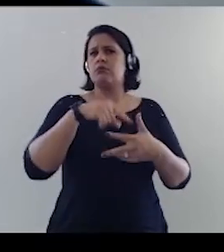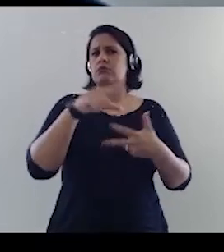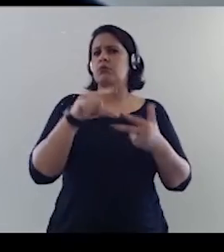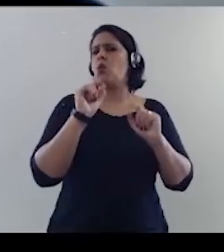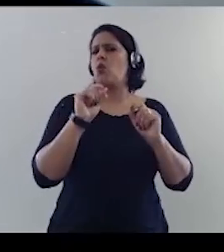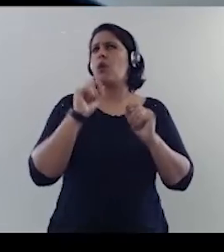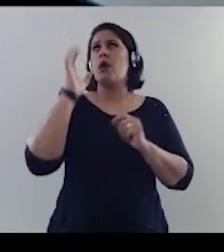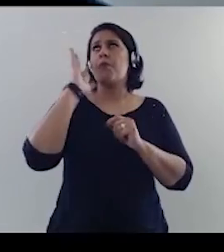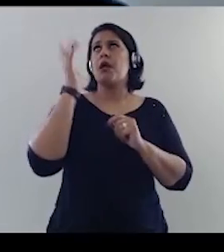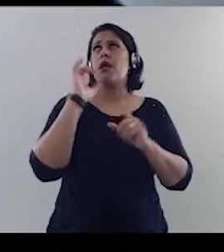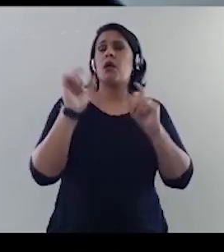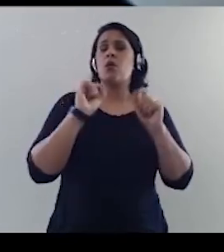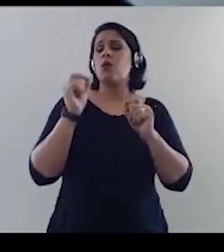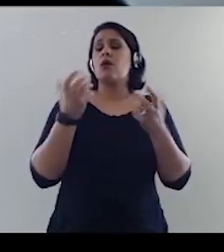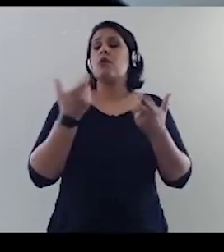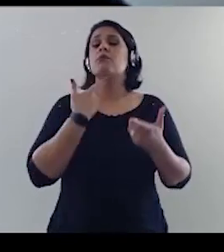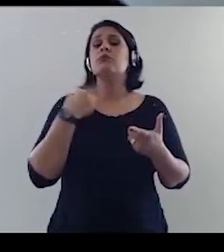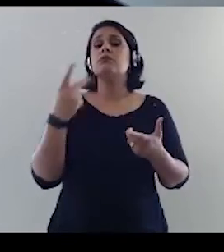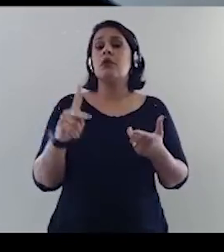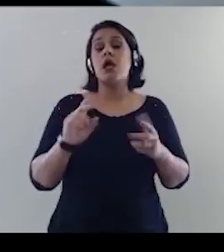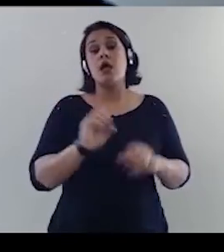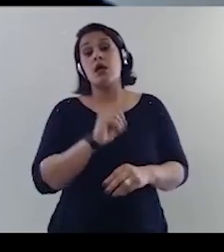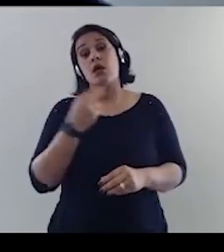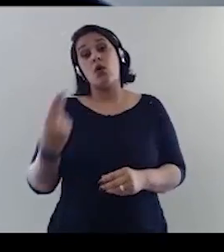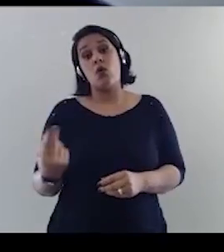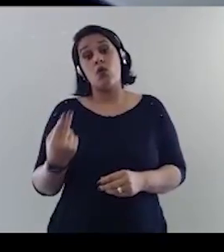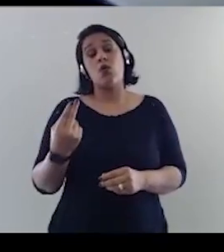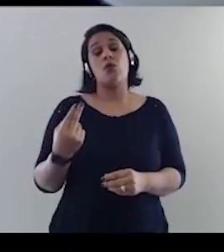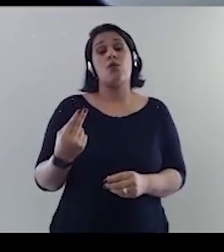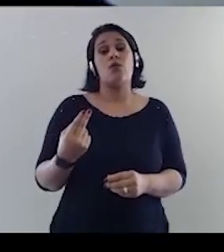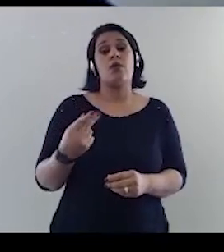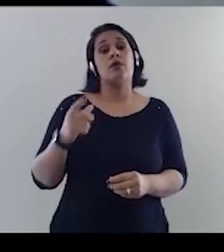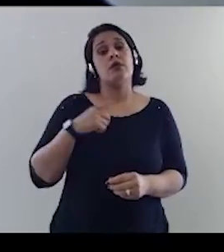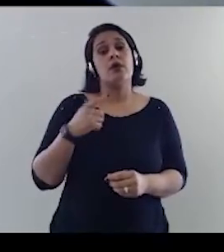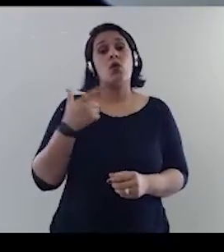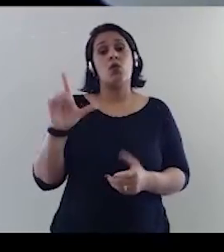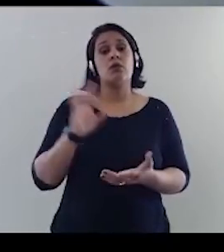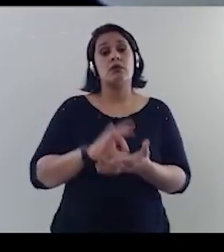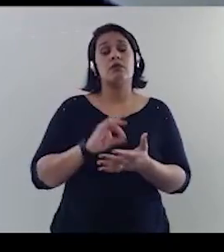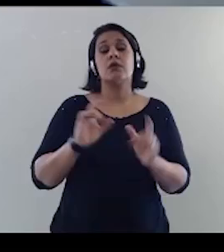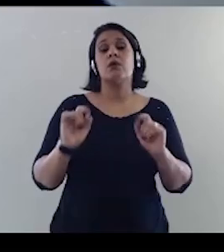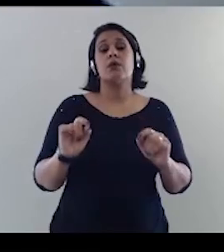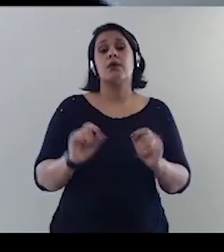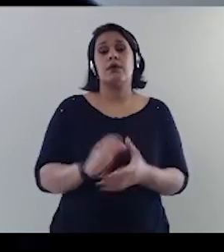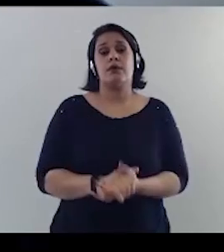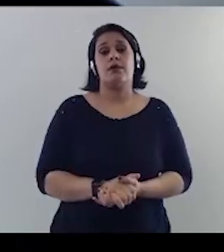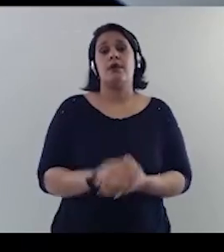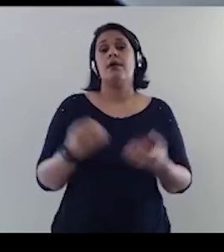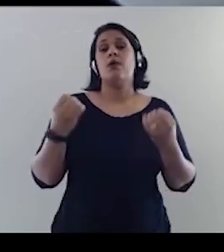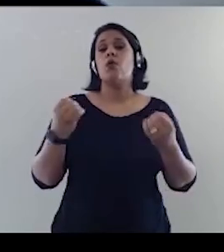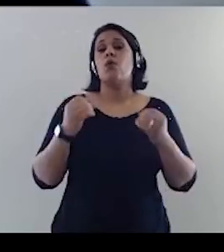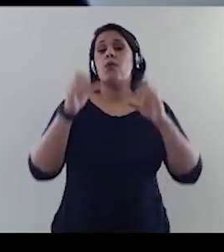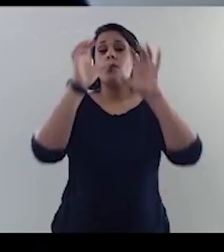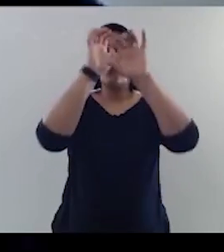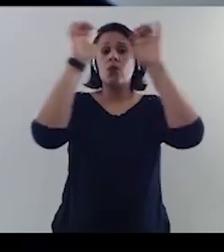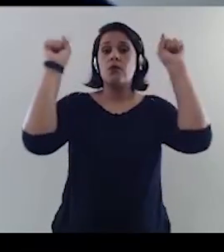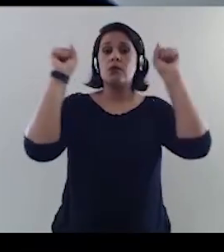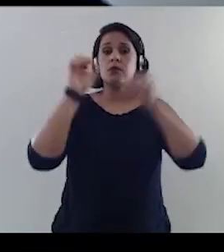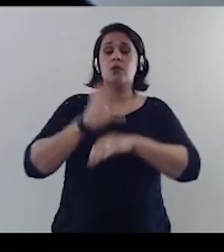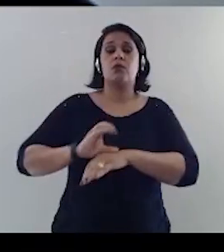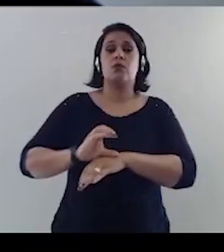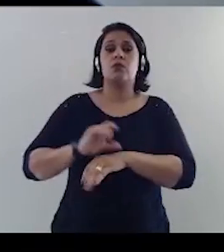lei, ou a ocasio legis, nós temos também uma outra realidade que é o precedente, que é como é que o Tribunal